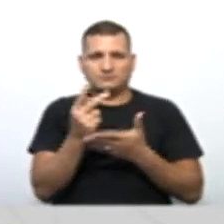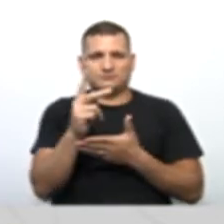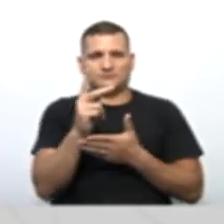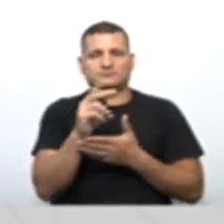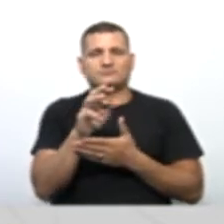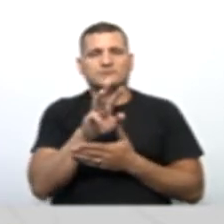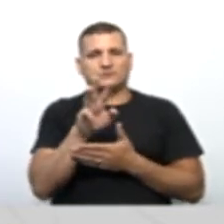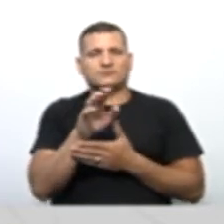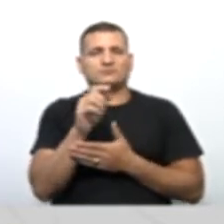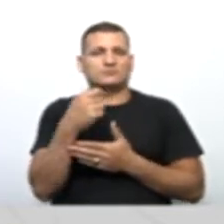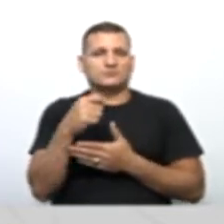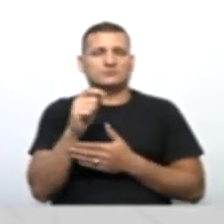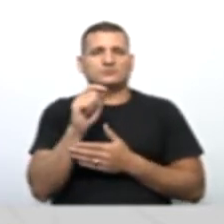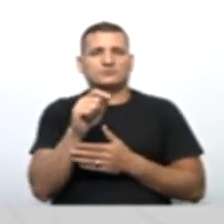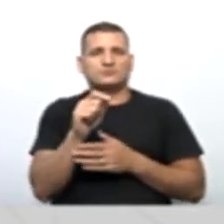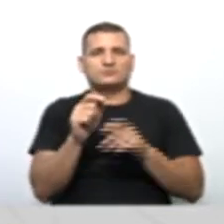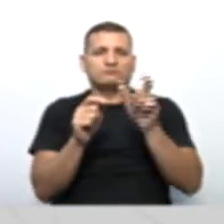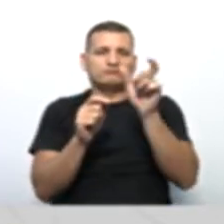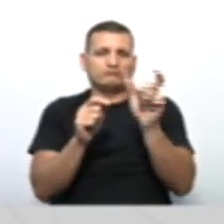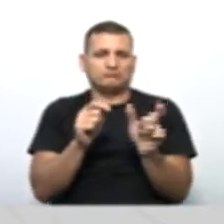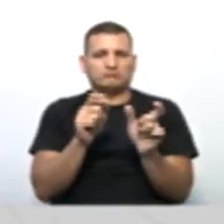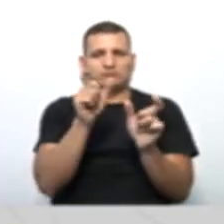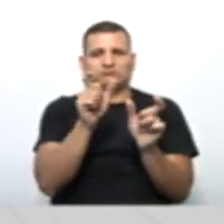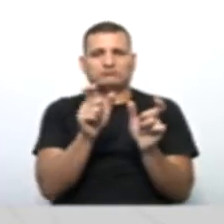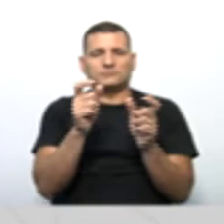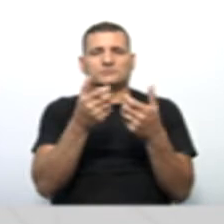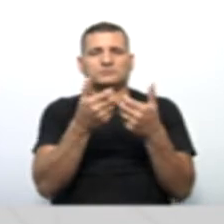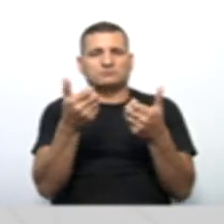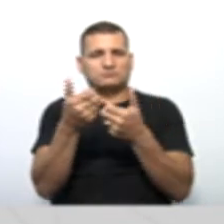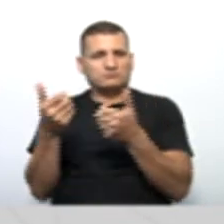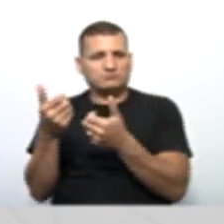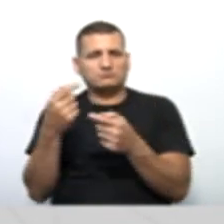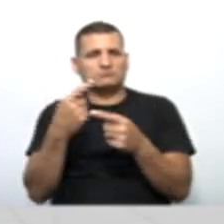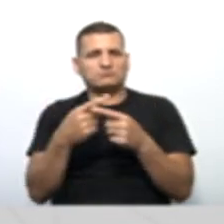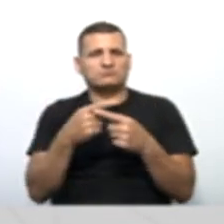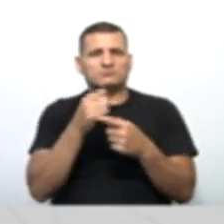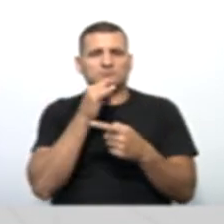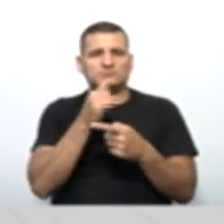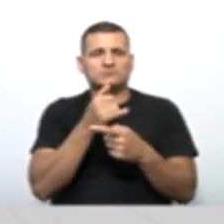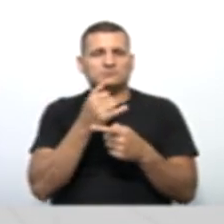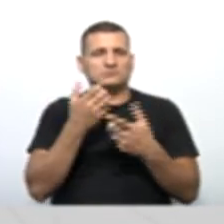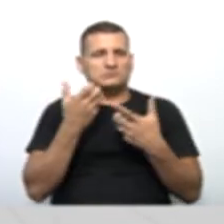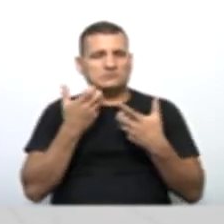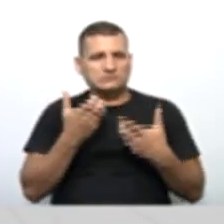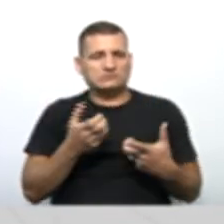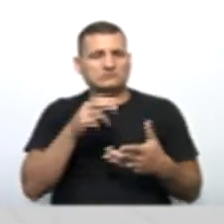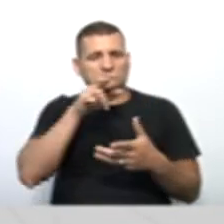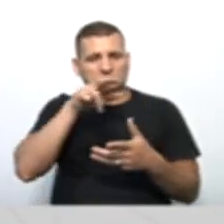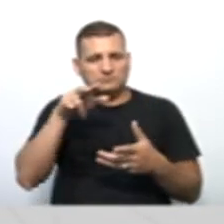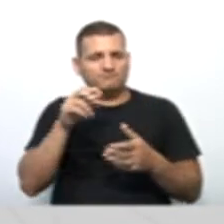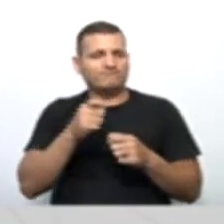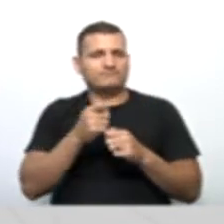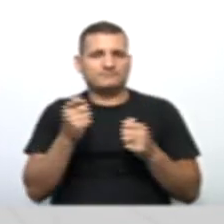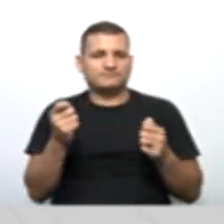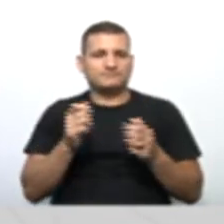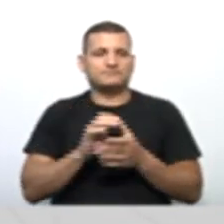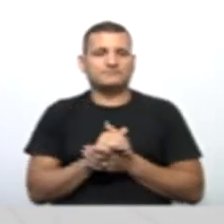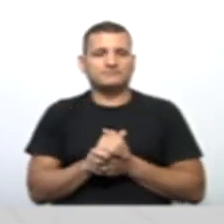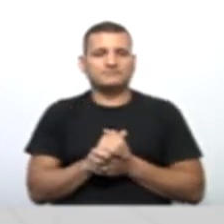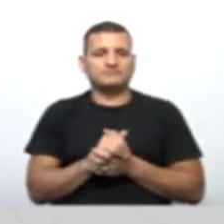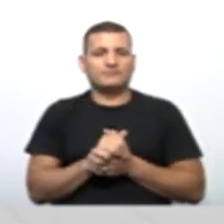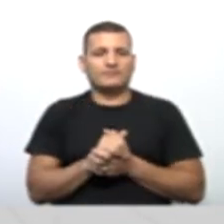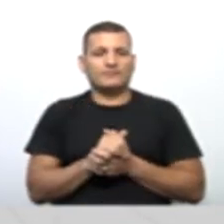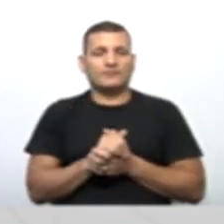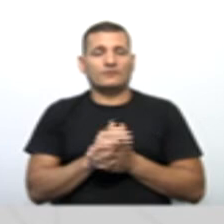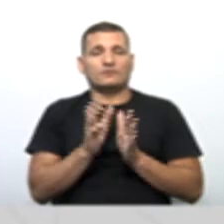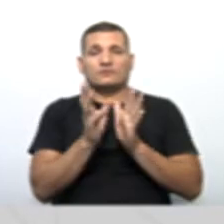várias partes para pra não ficar cansativo que ficar cansativo é também a quebrar o